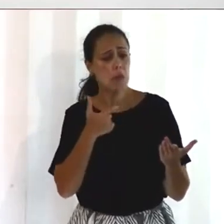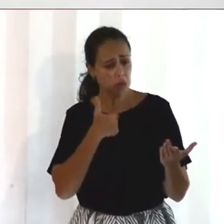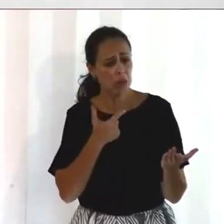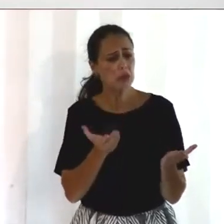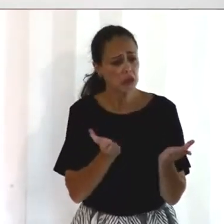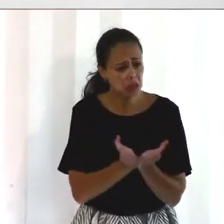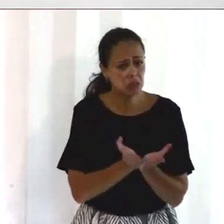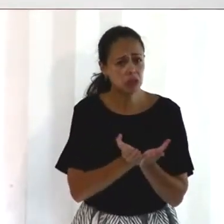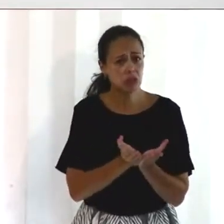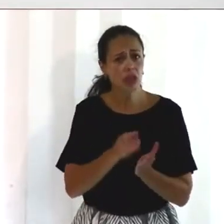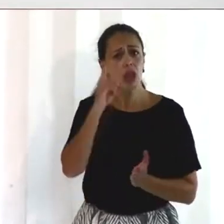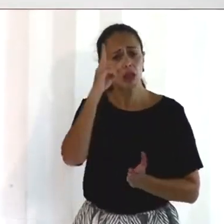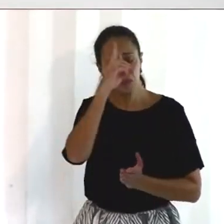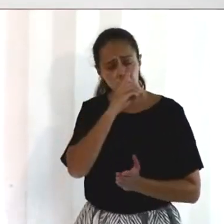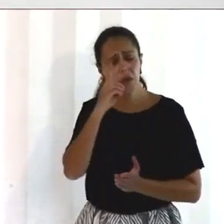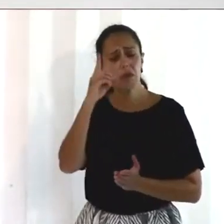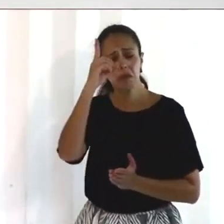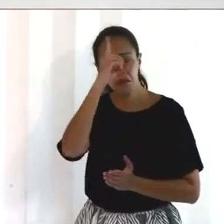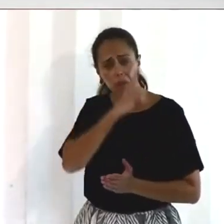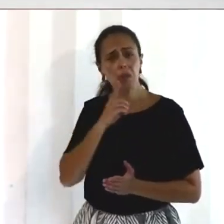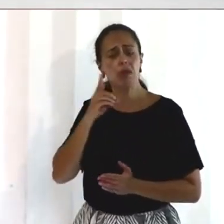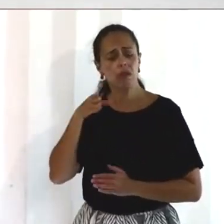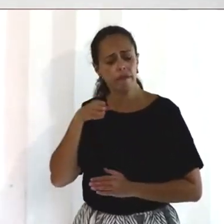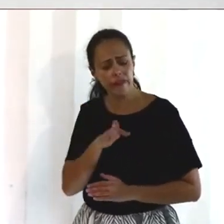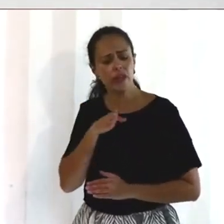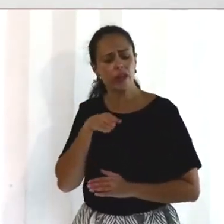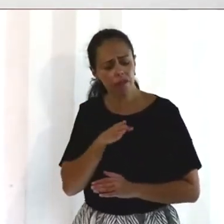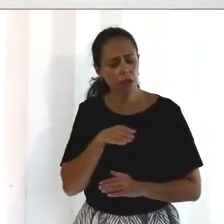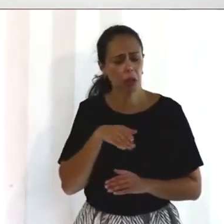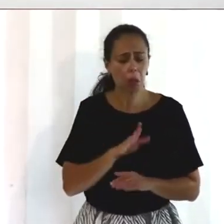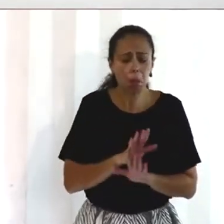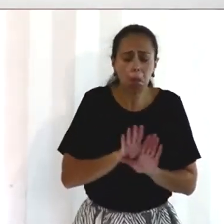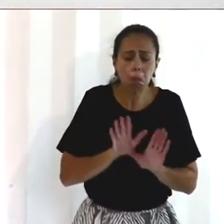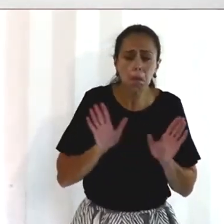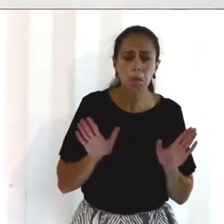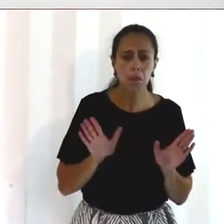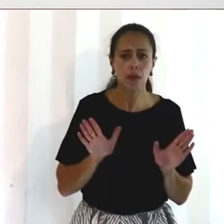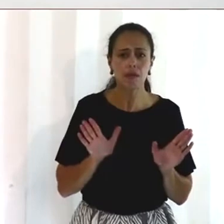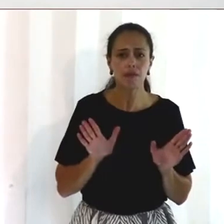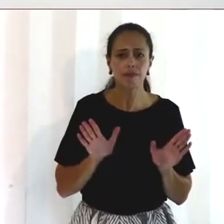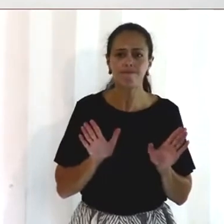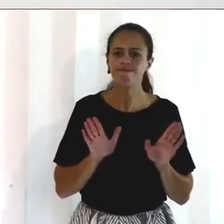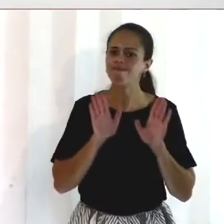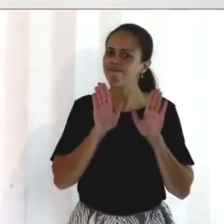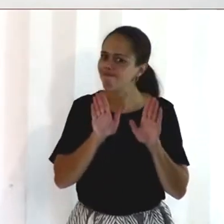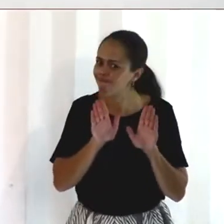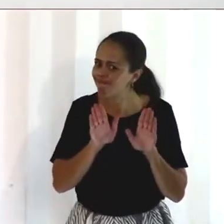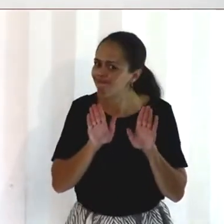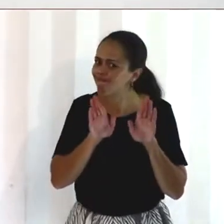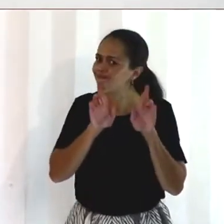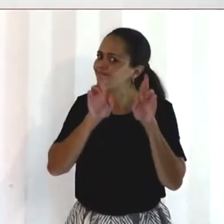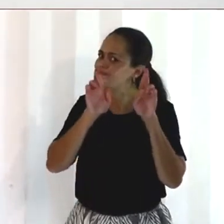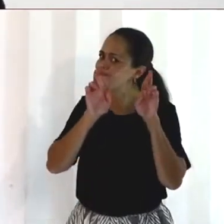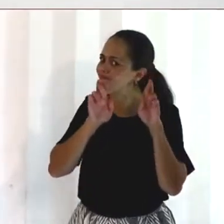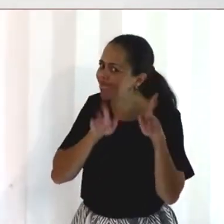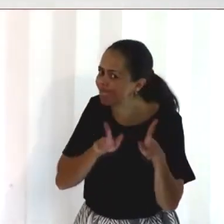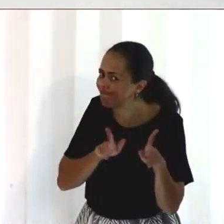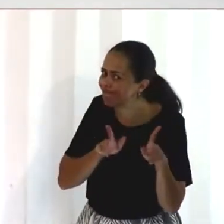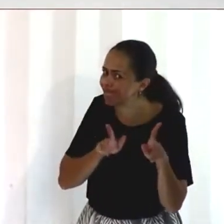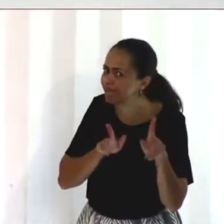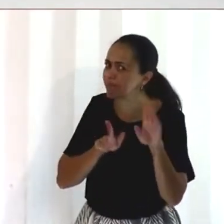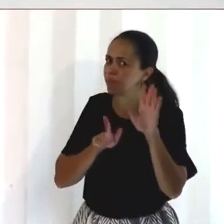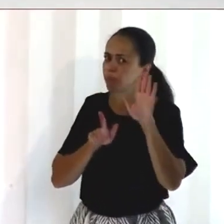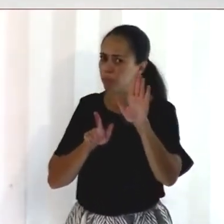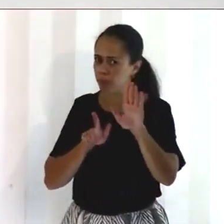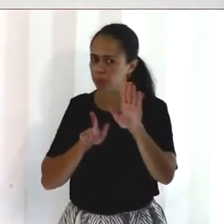igreja. E eu quero reforçar uma ideia um pouco diferente disso. Irmãos, nós temos de ir para o culto, nós somos defensores